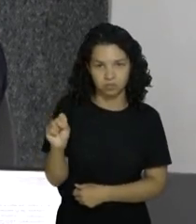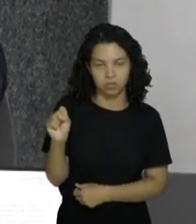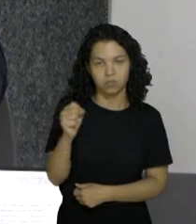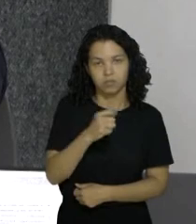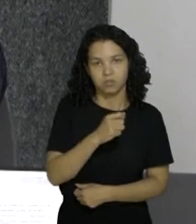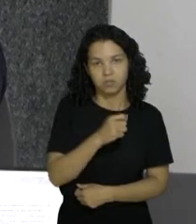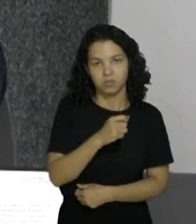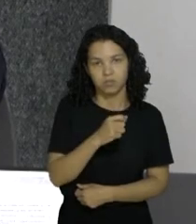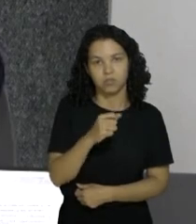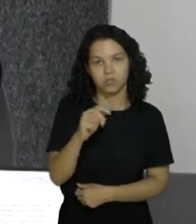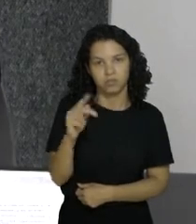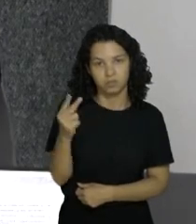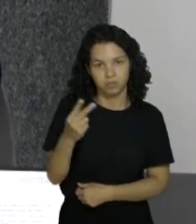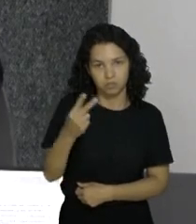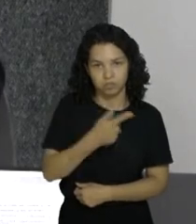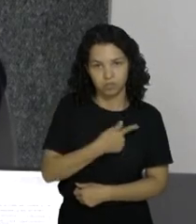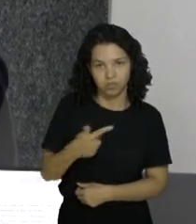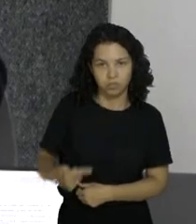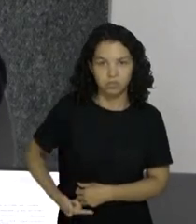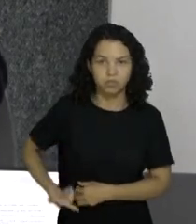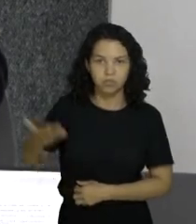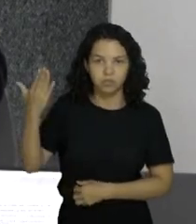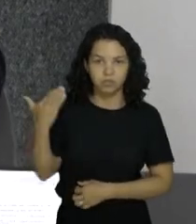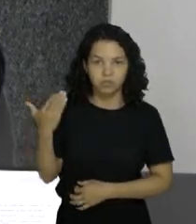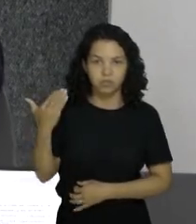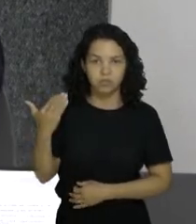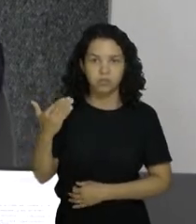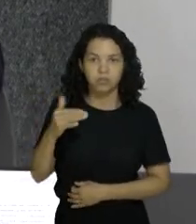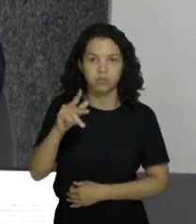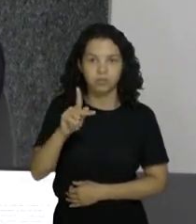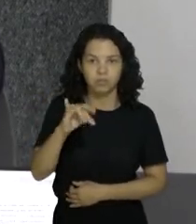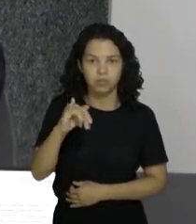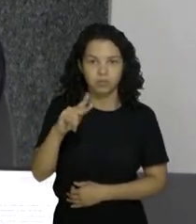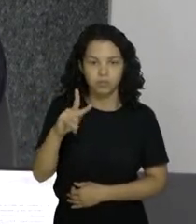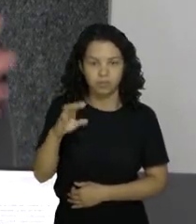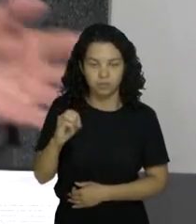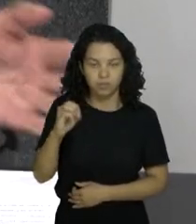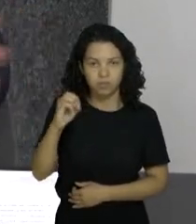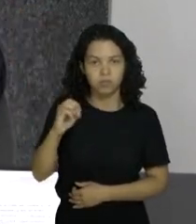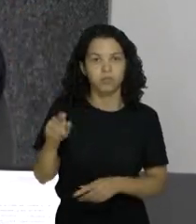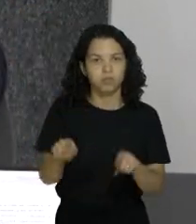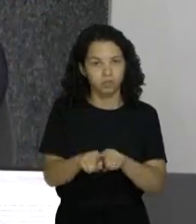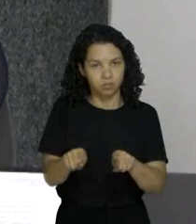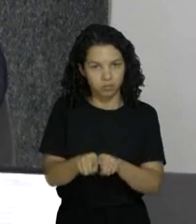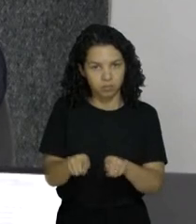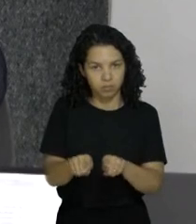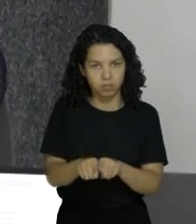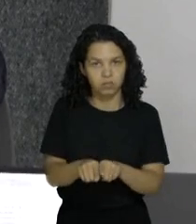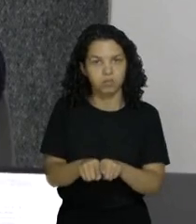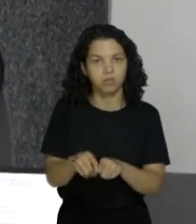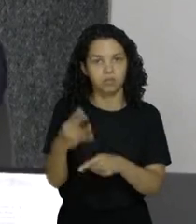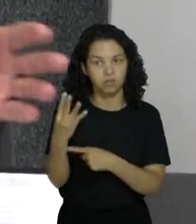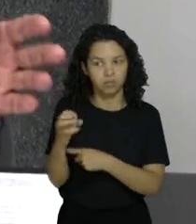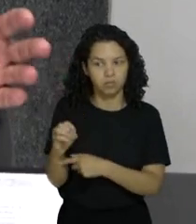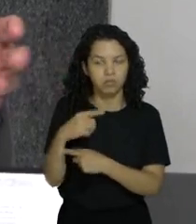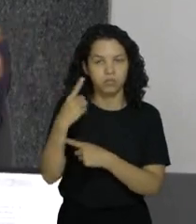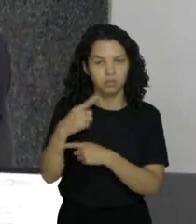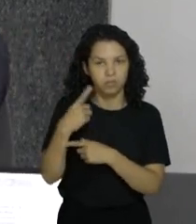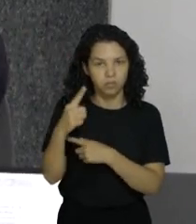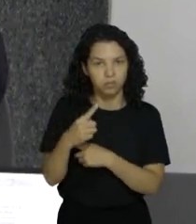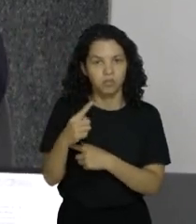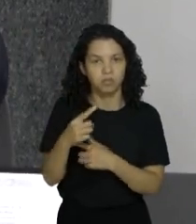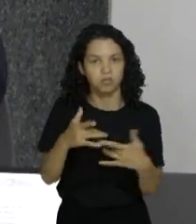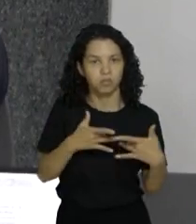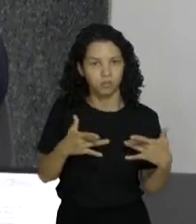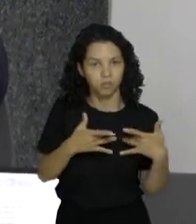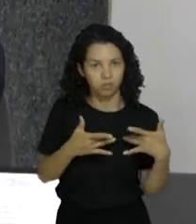vice-governador da época vice-governador Eduardo Pinho Moreira então Justiça seja feita além dos 40 deputados que foram muito generosos